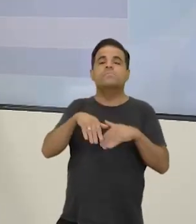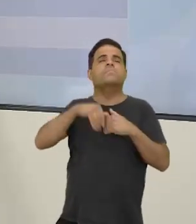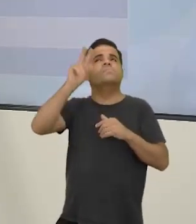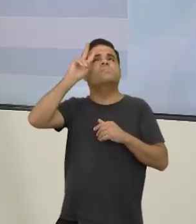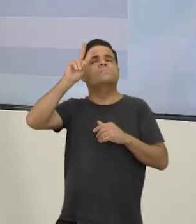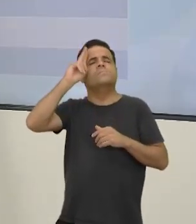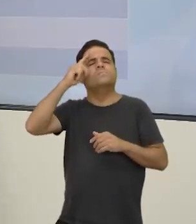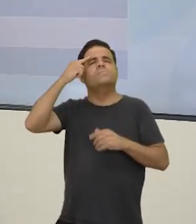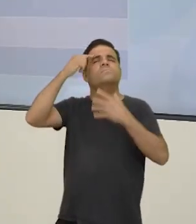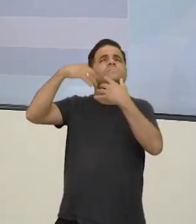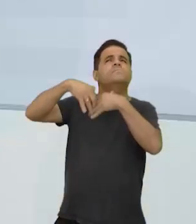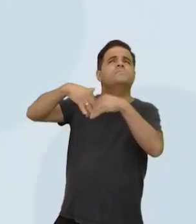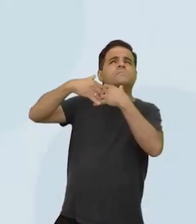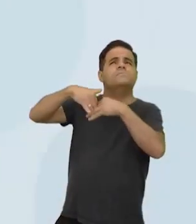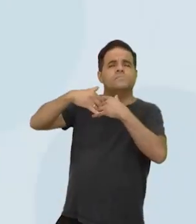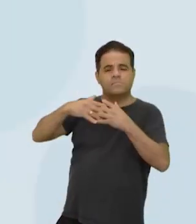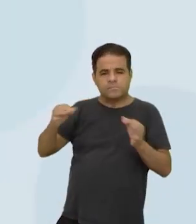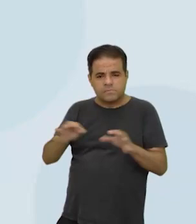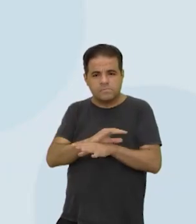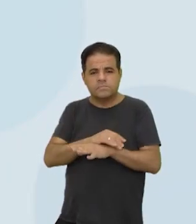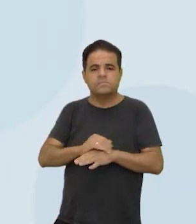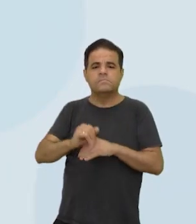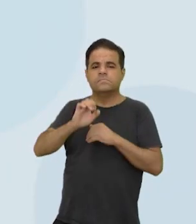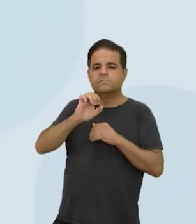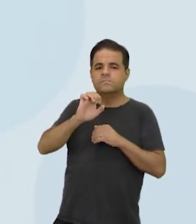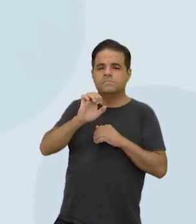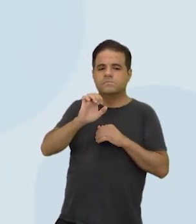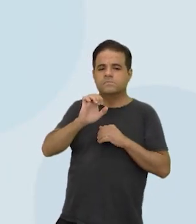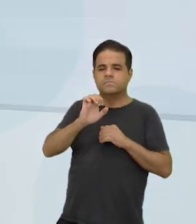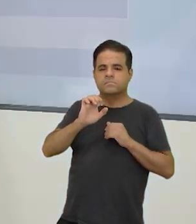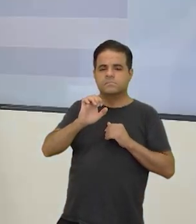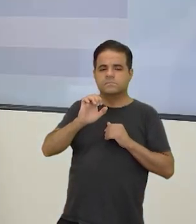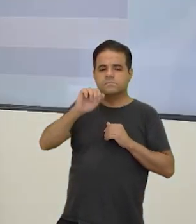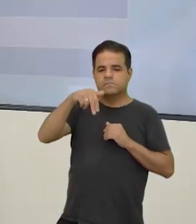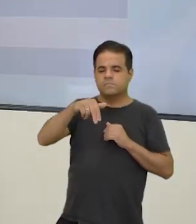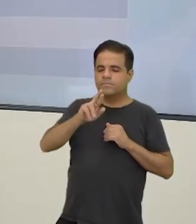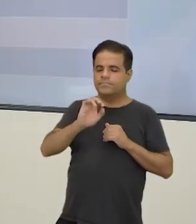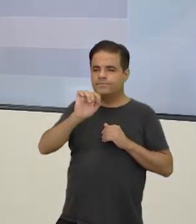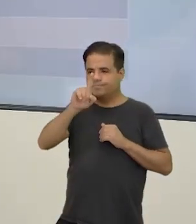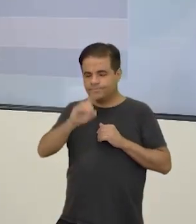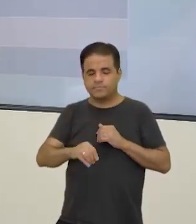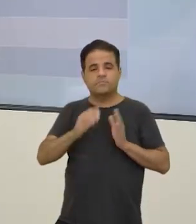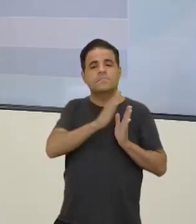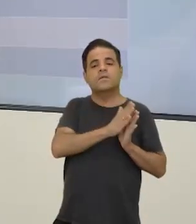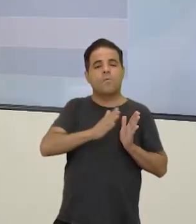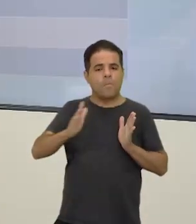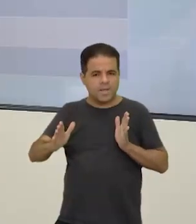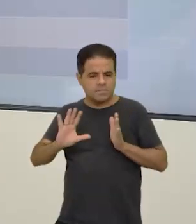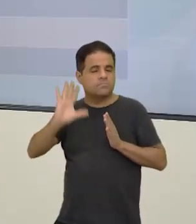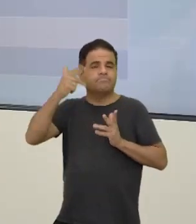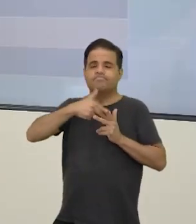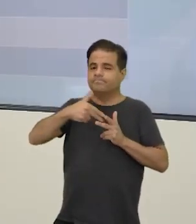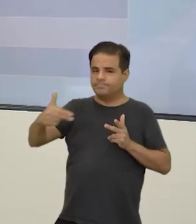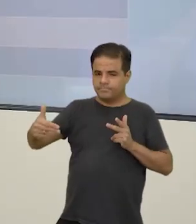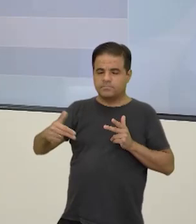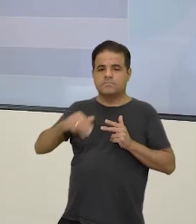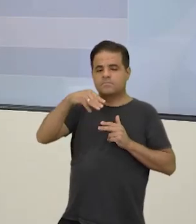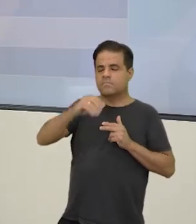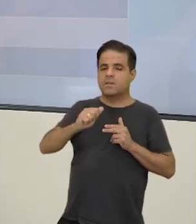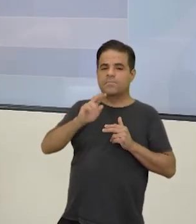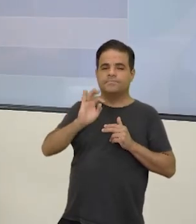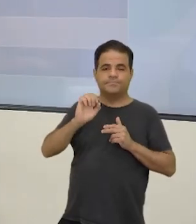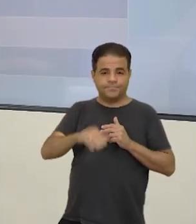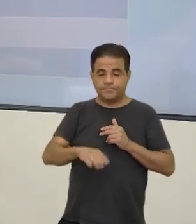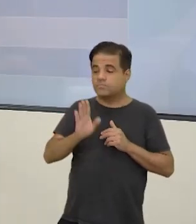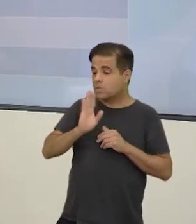lembrança, uma memória. E, para encerrar, enredo. Enredo é a história. Basicamente é a sequência de fatos, tá? Martim